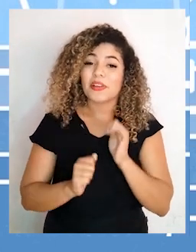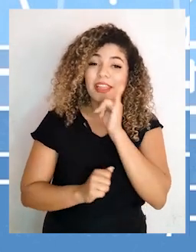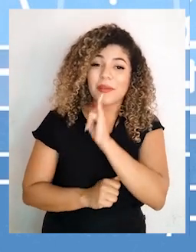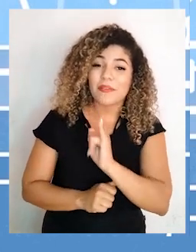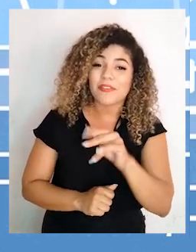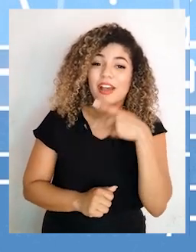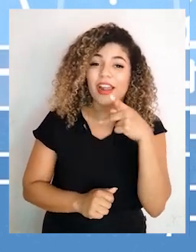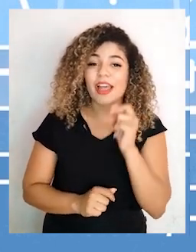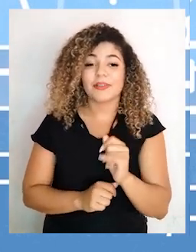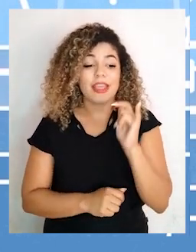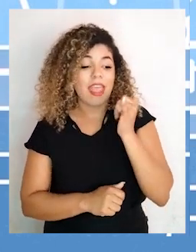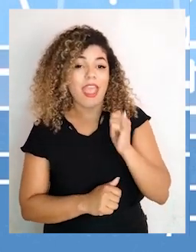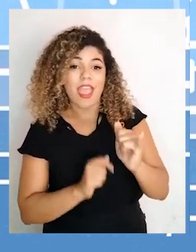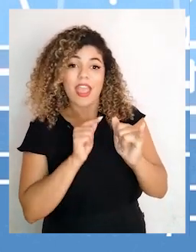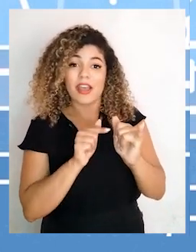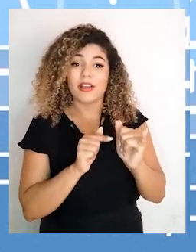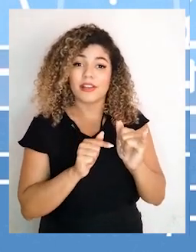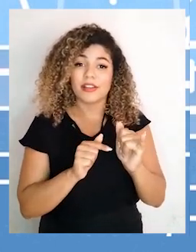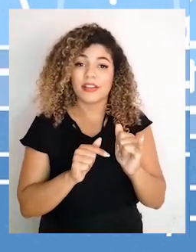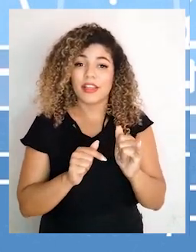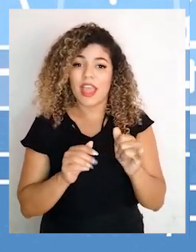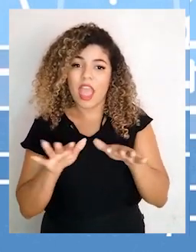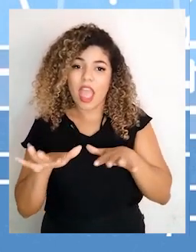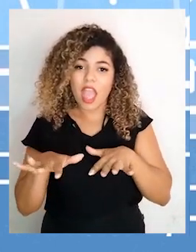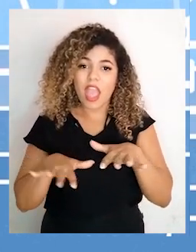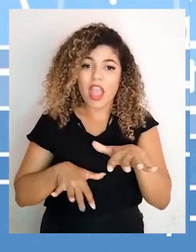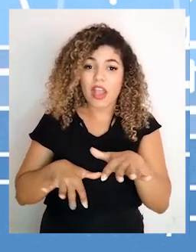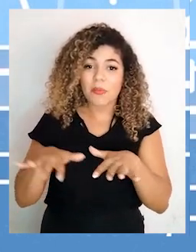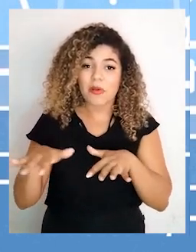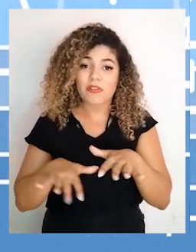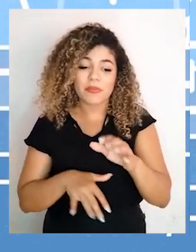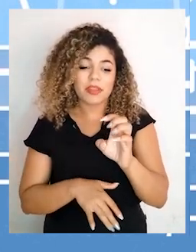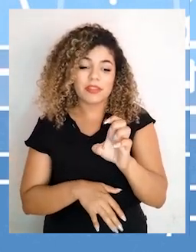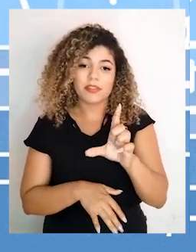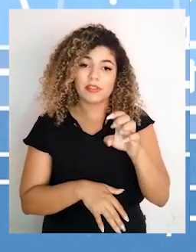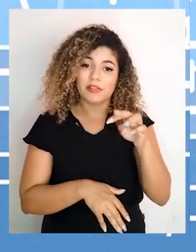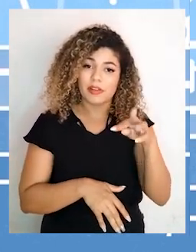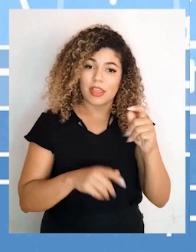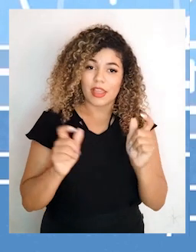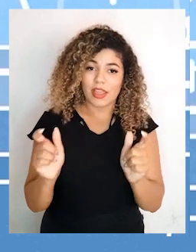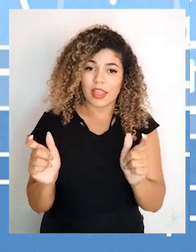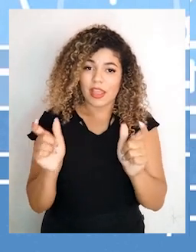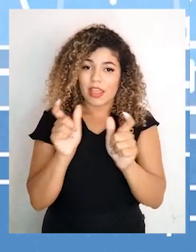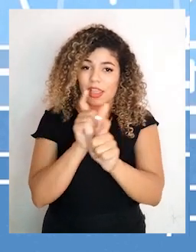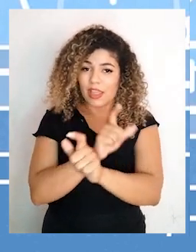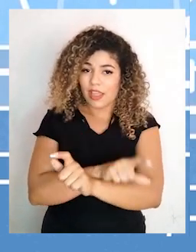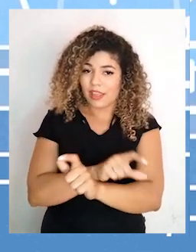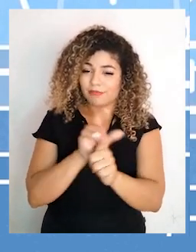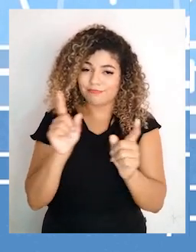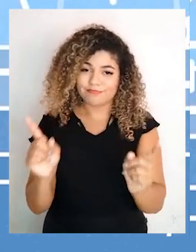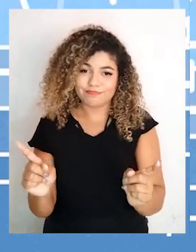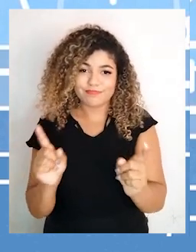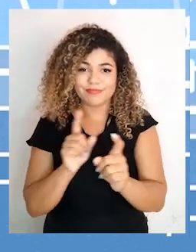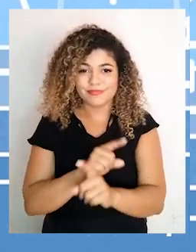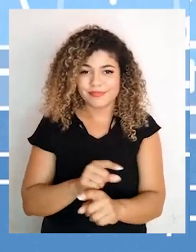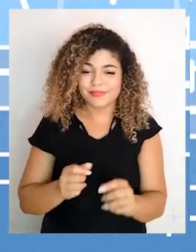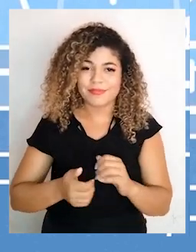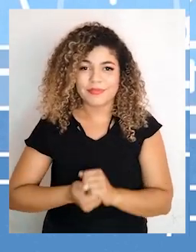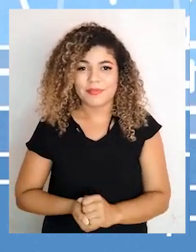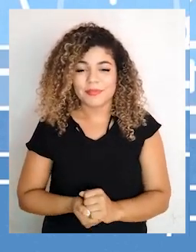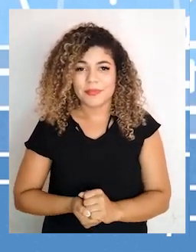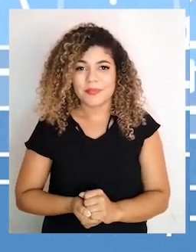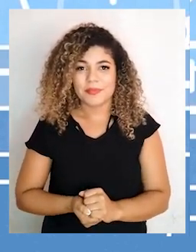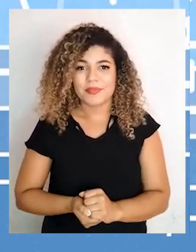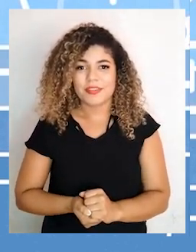que eletricidade é um movimento ocorrido dos elétrons entre dois pontos de alguns materiais. E é